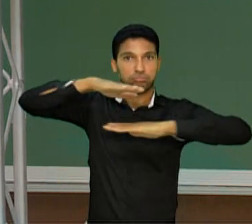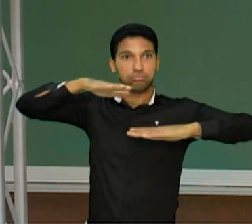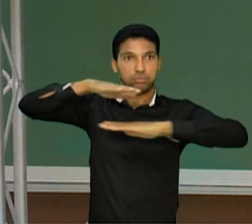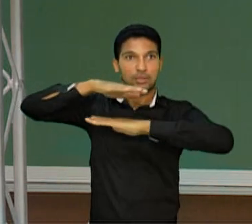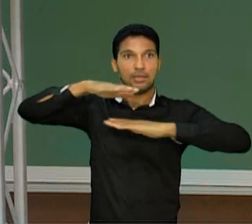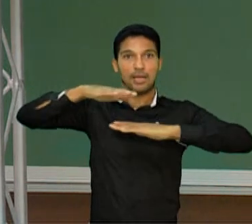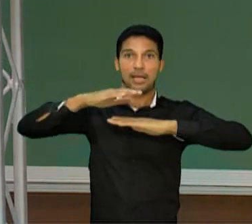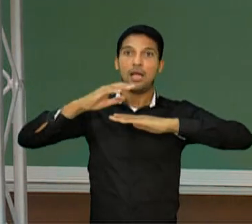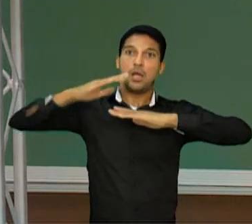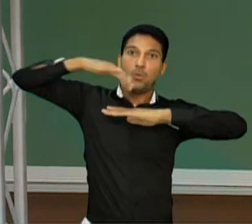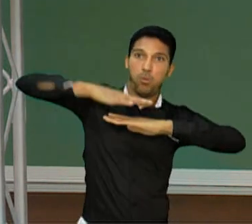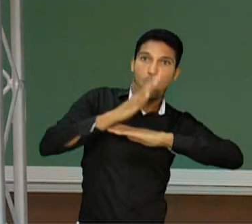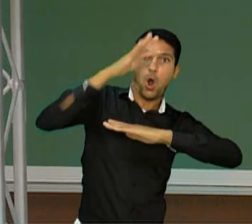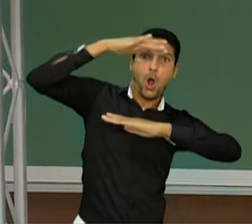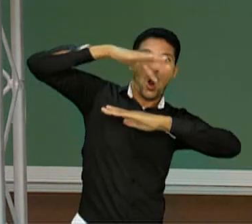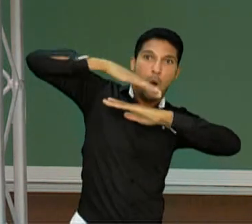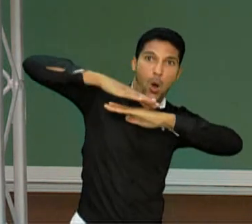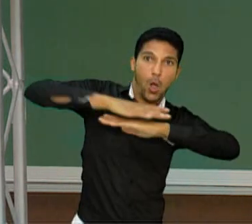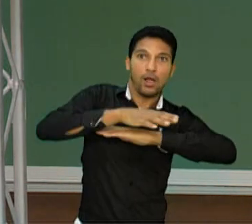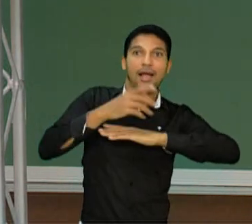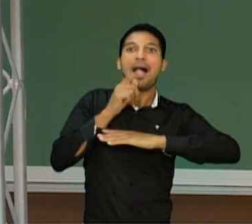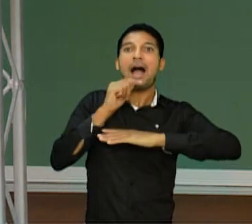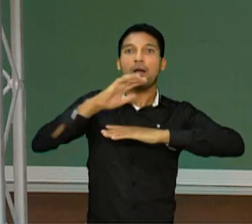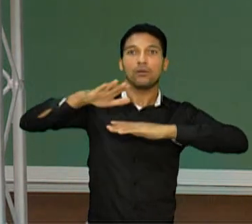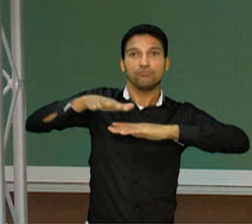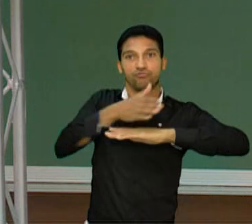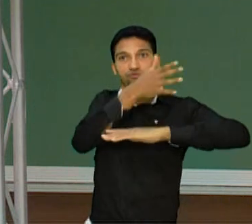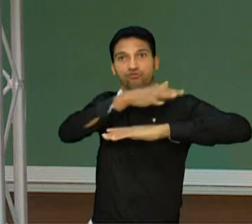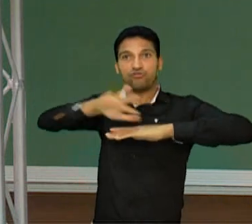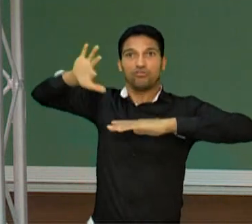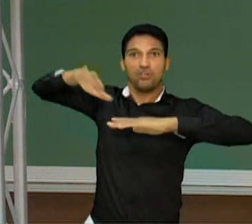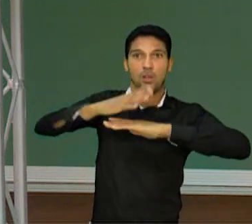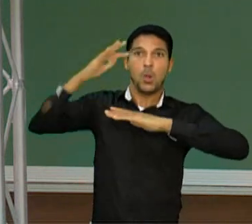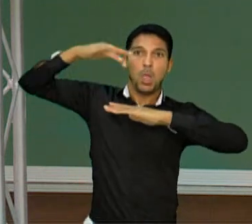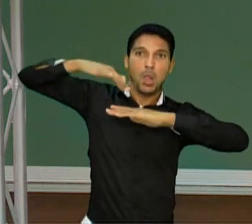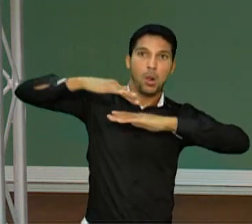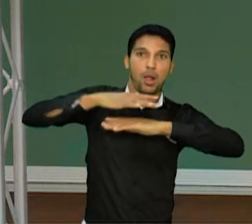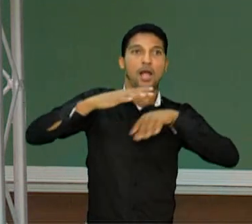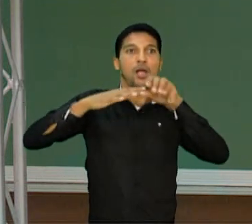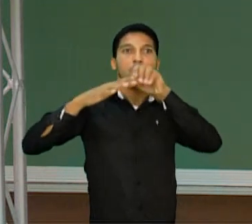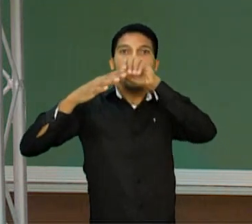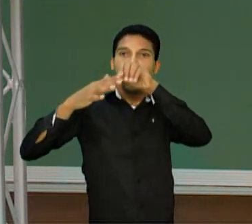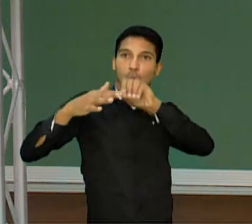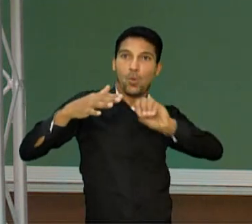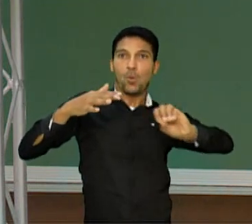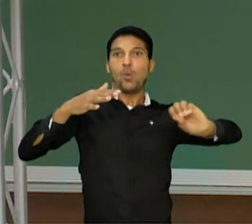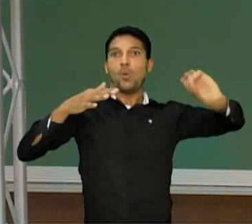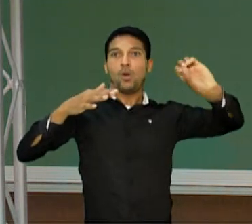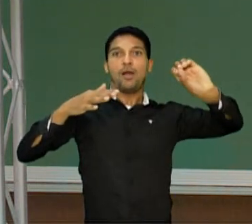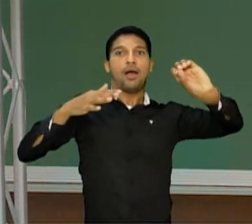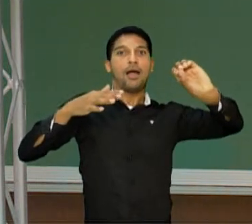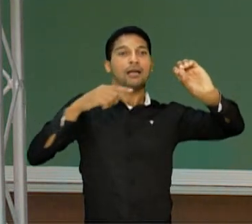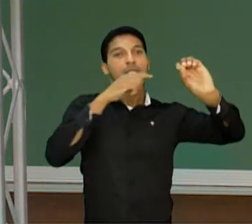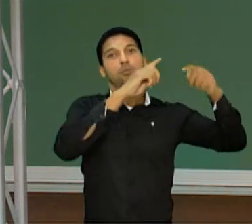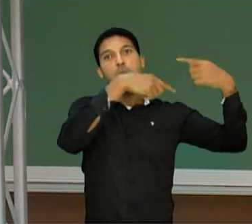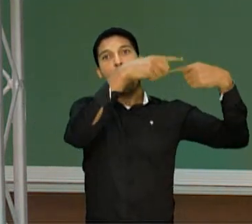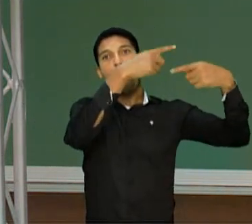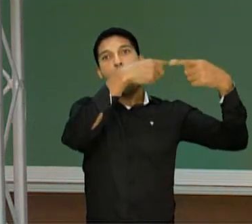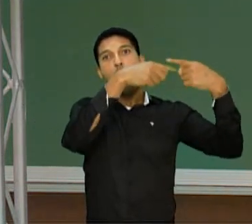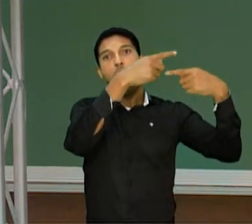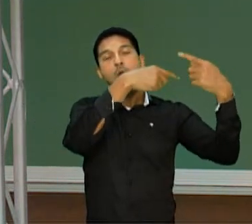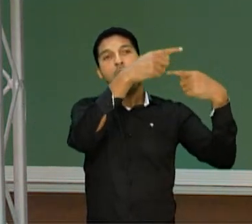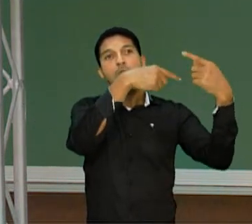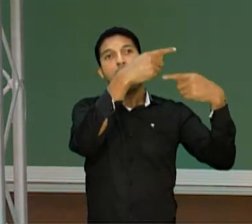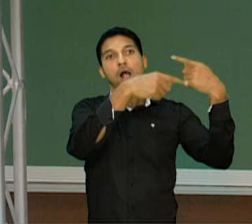o movimento da água e o movimento da água sendo canalizado, ele vai fazendo com que a turbina seja